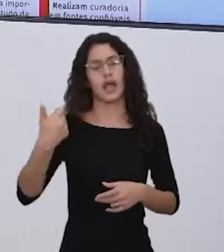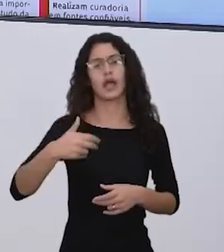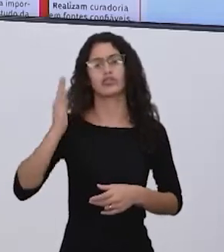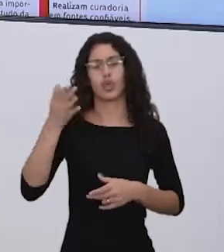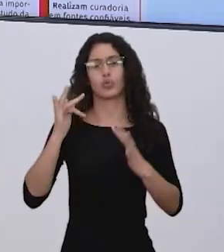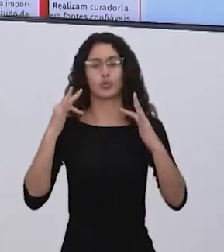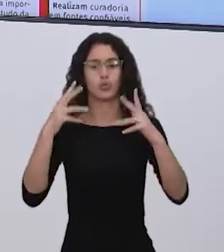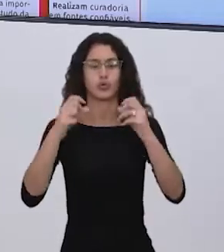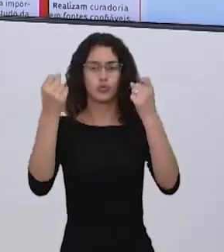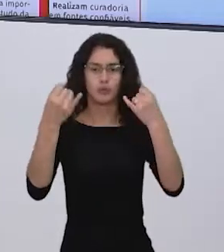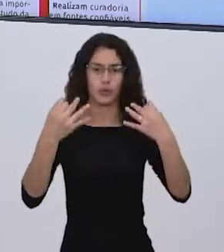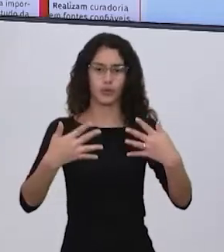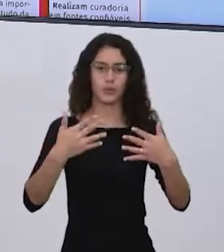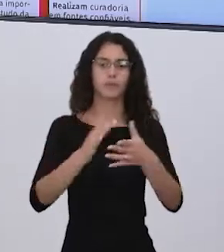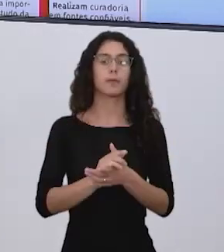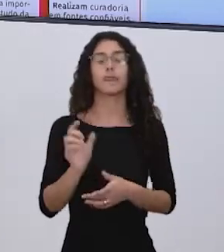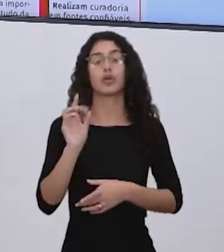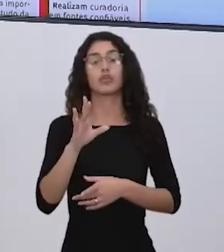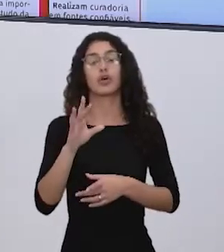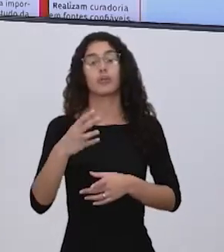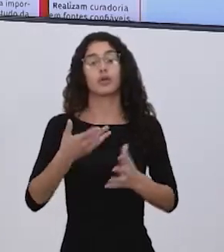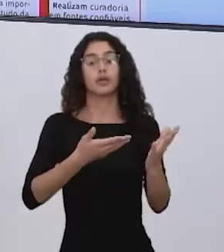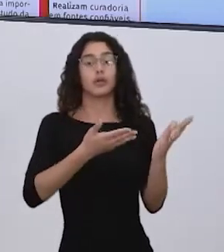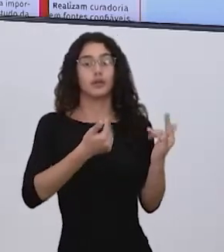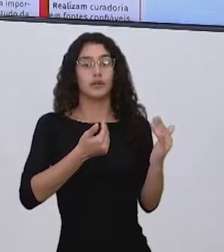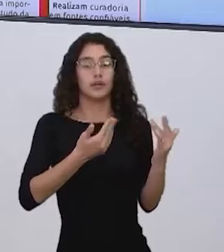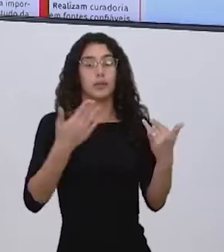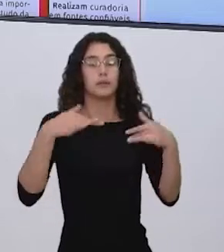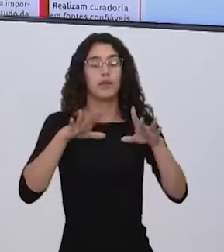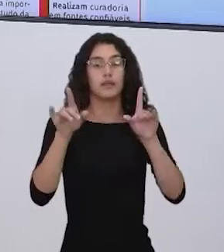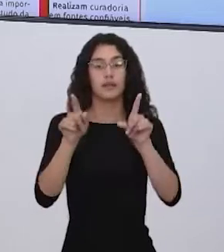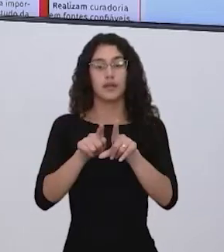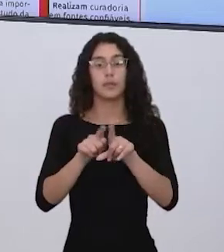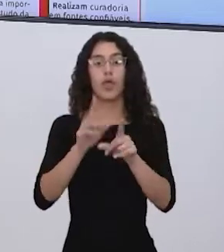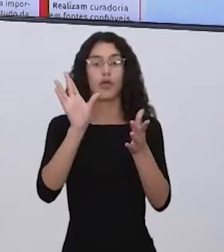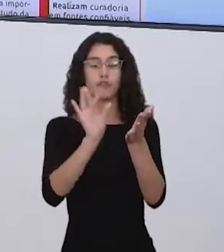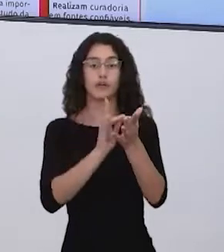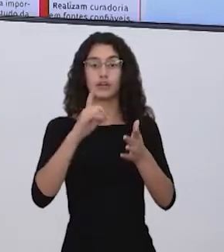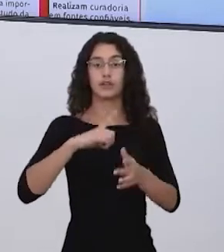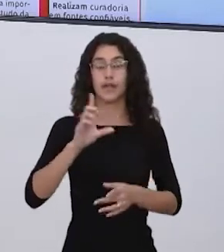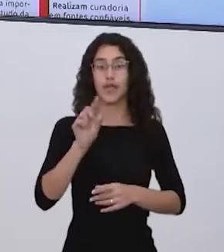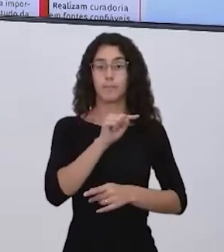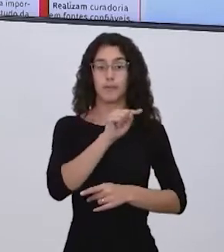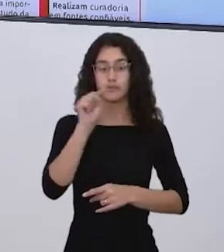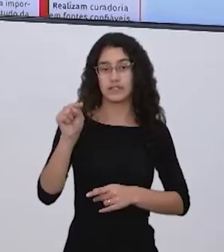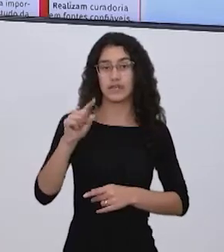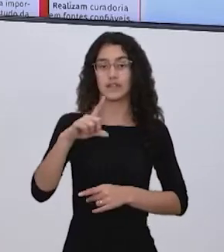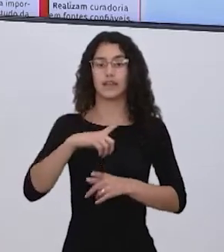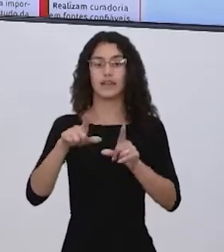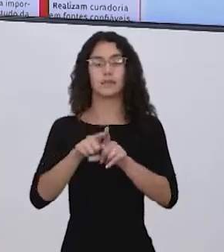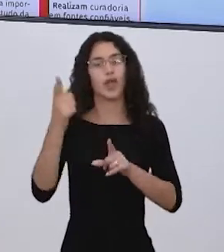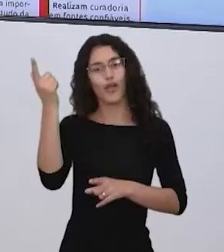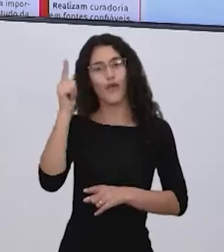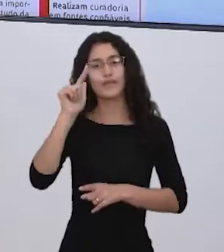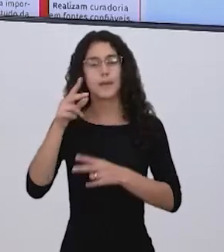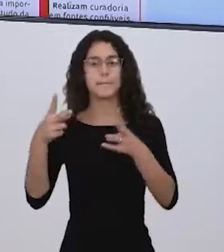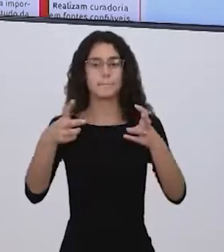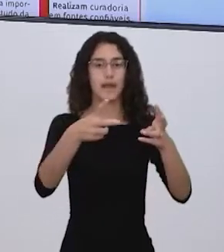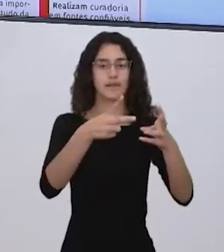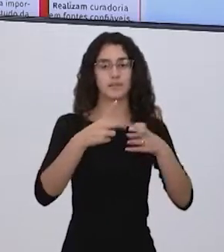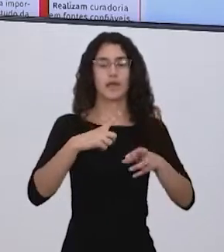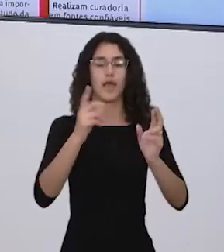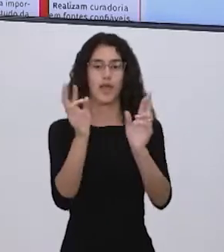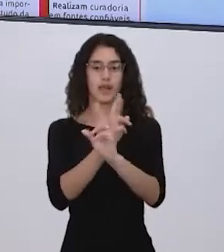sobre... não só sobre a juventude, mas o fato é que aqui é para você conseguir ver